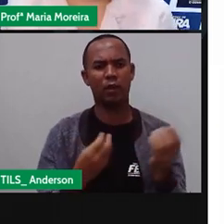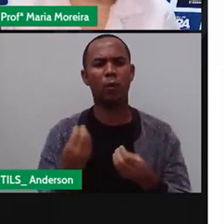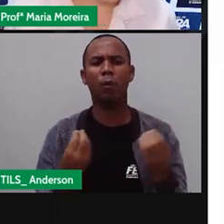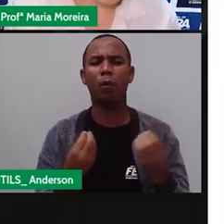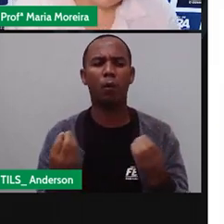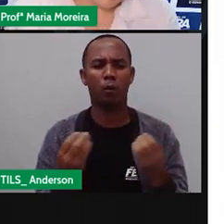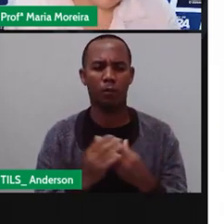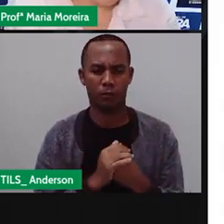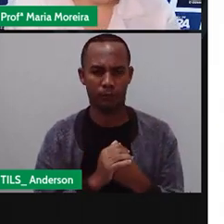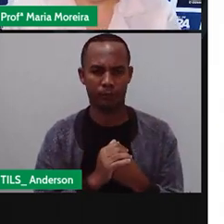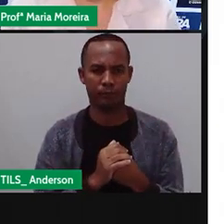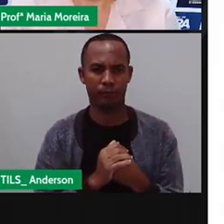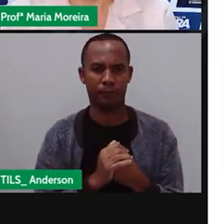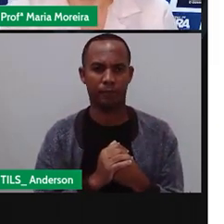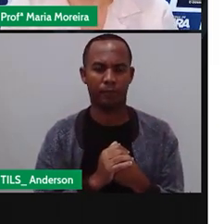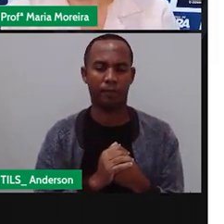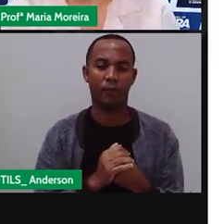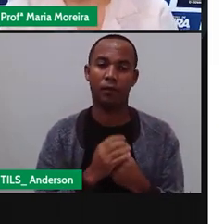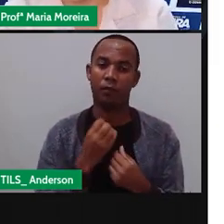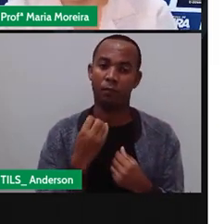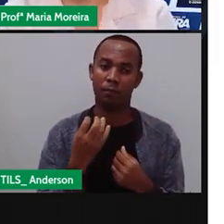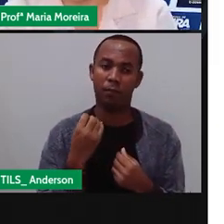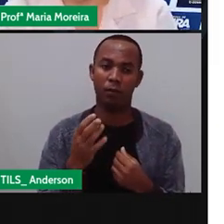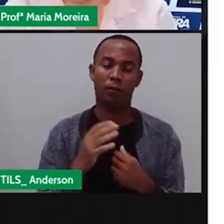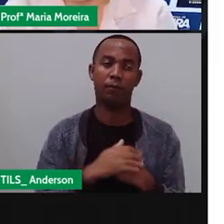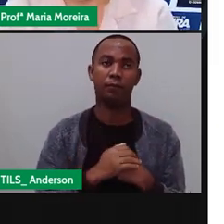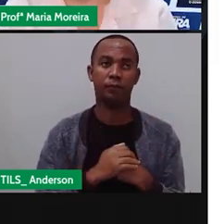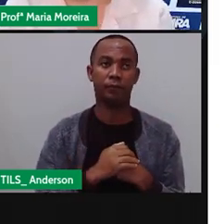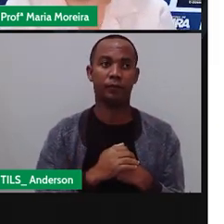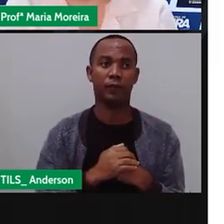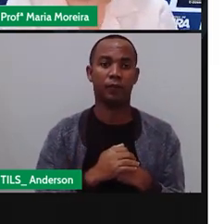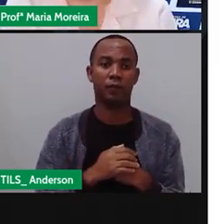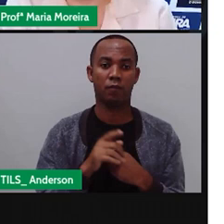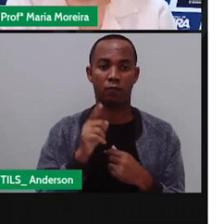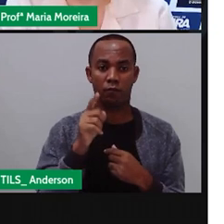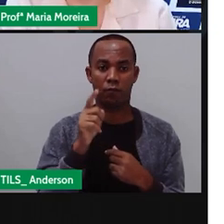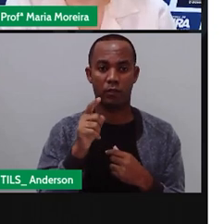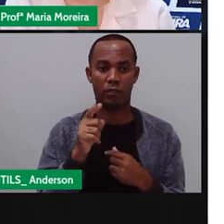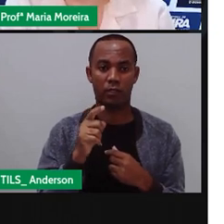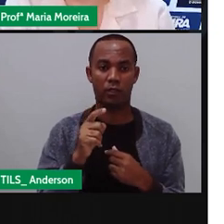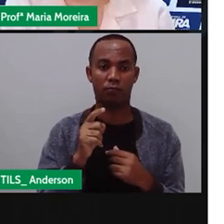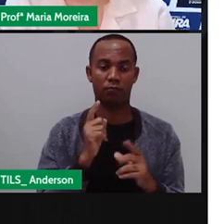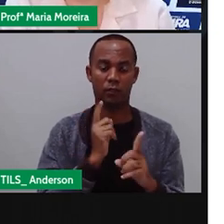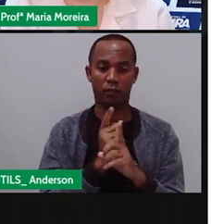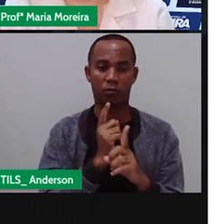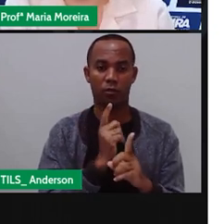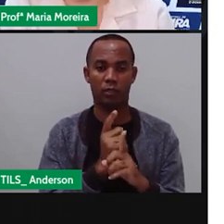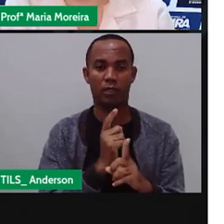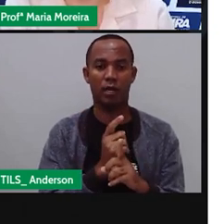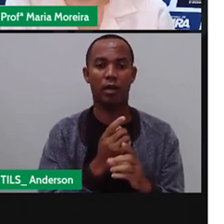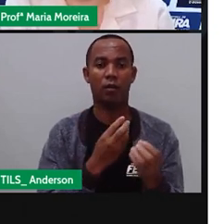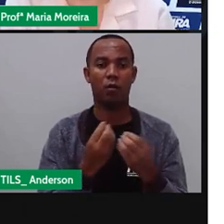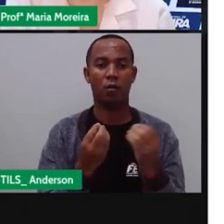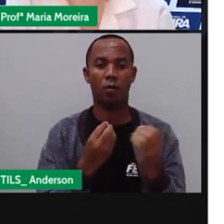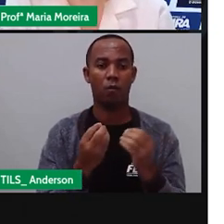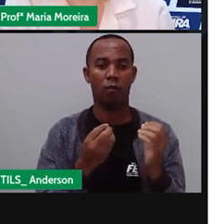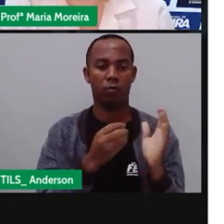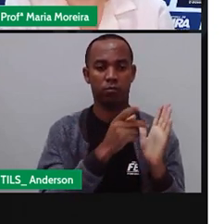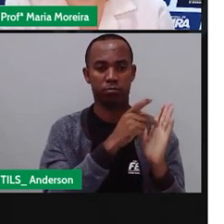Poesia não é um texto escrito? Bom, poema é um texto escrito. A gente vai descobrir agora o que necessariamente seria o quê? A